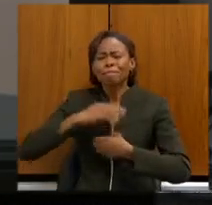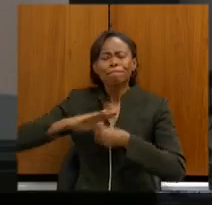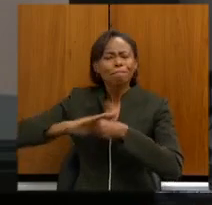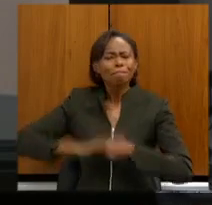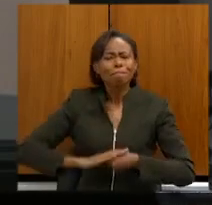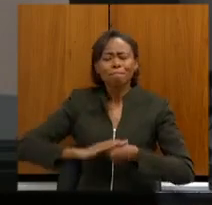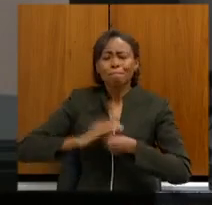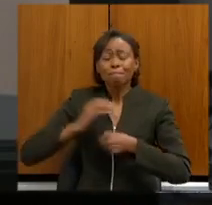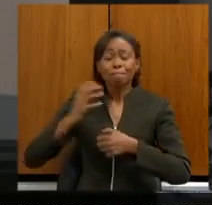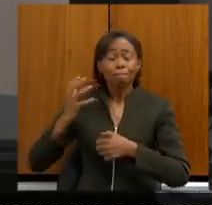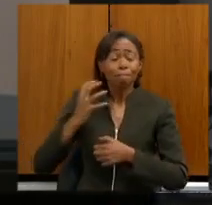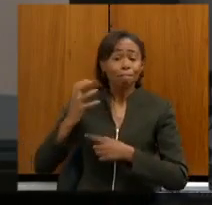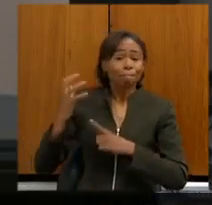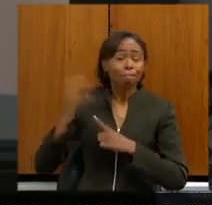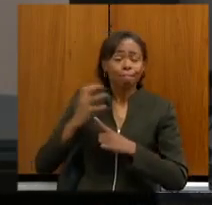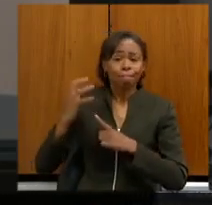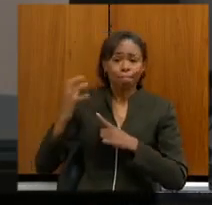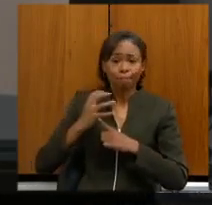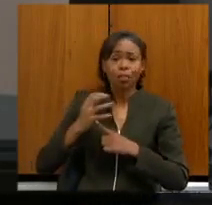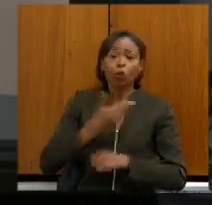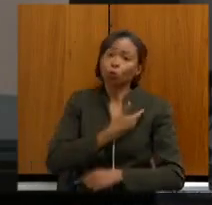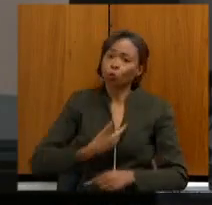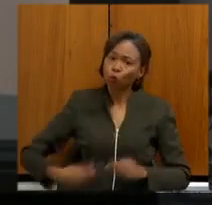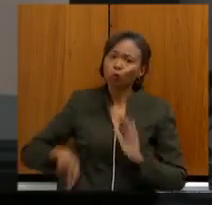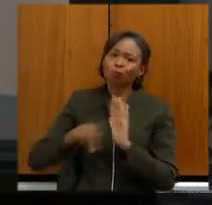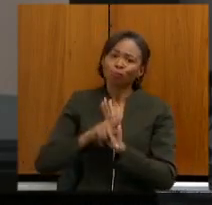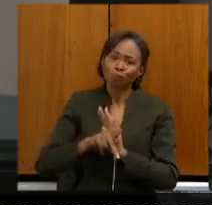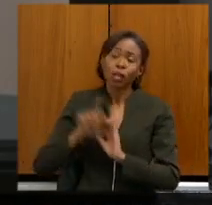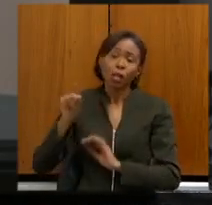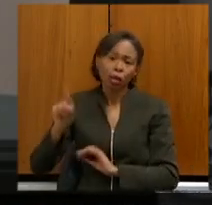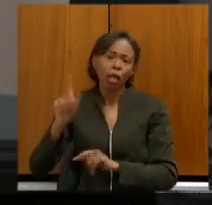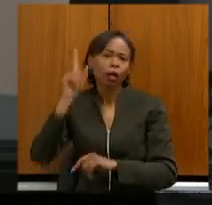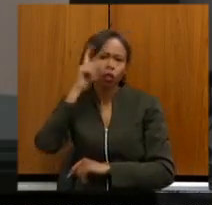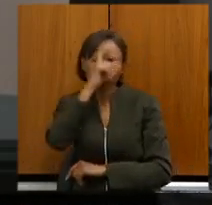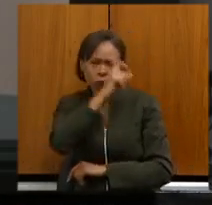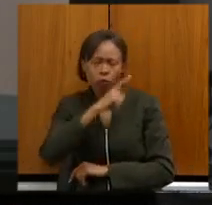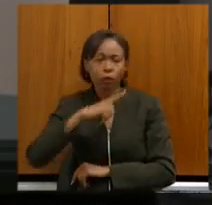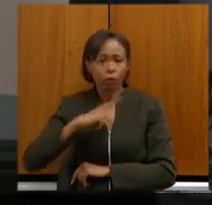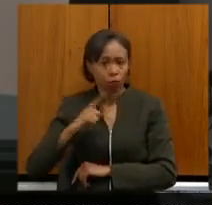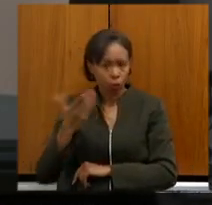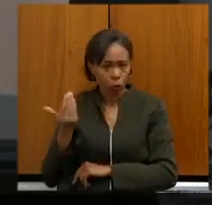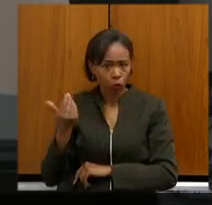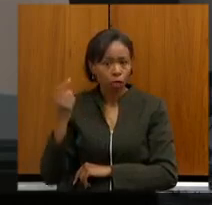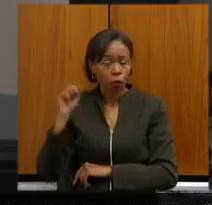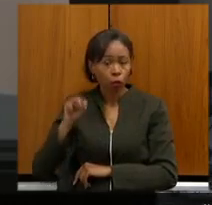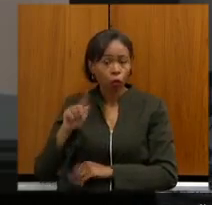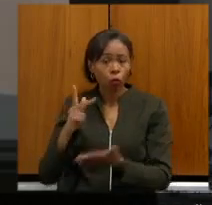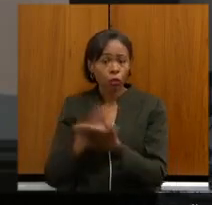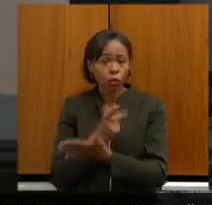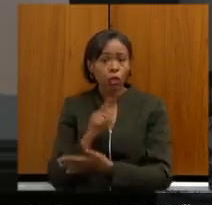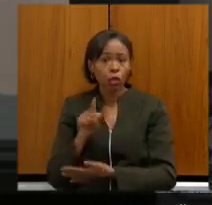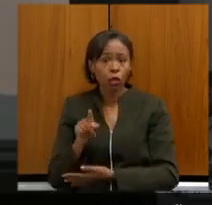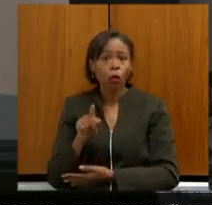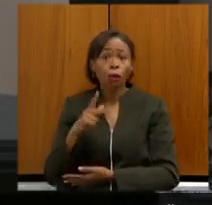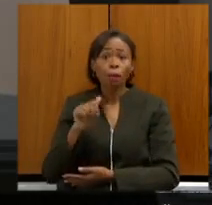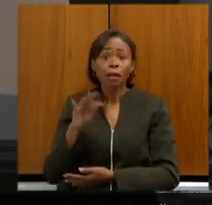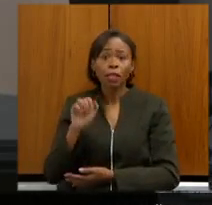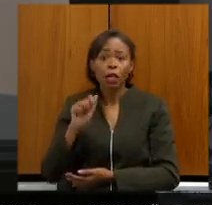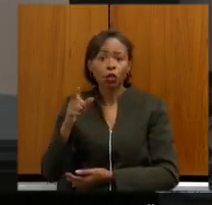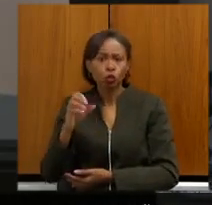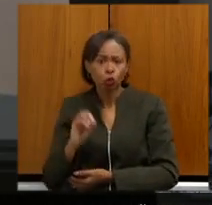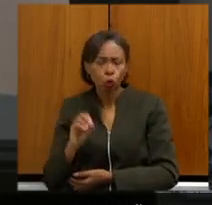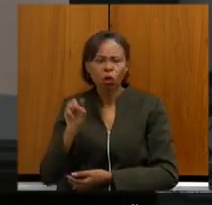estado não a pressão com estado quando tivemos uma grande dificuldade ali Andreia acompanhou também no território de baiara pataxó